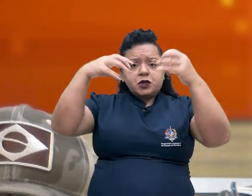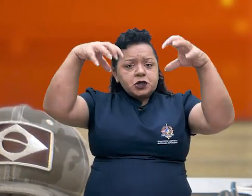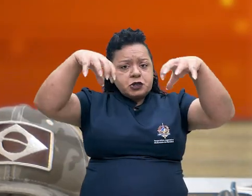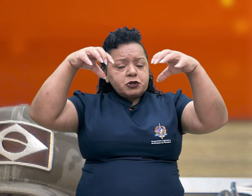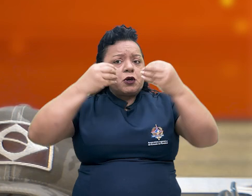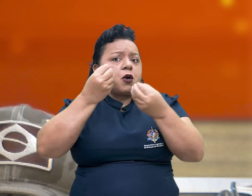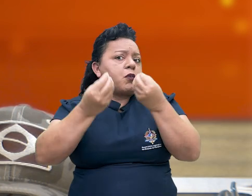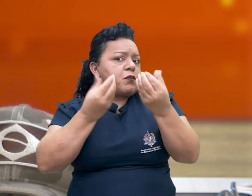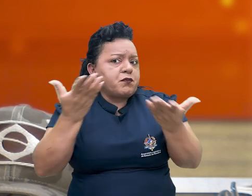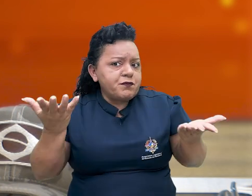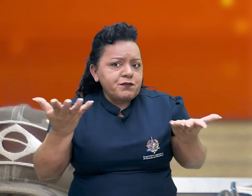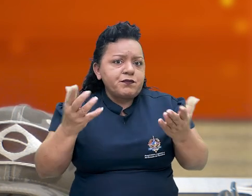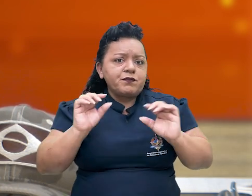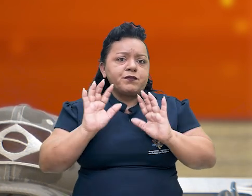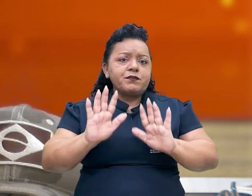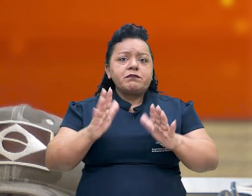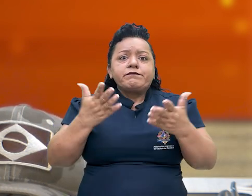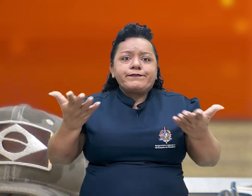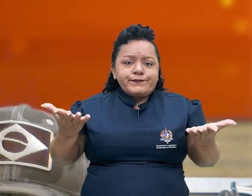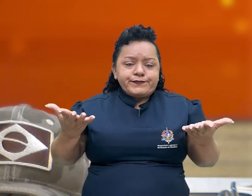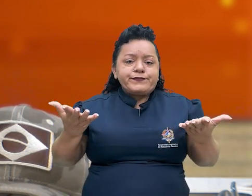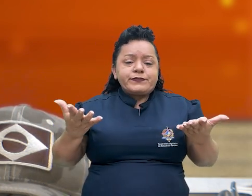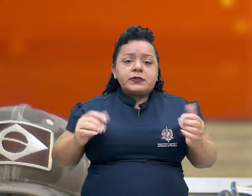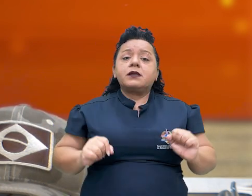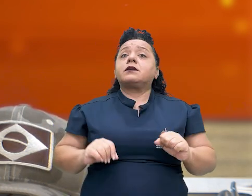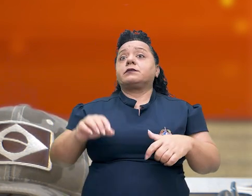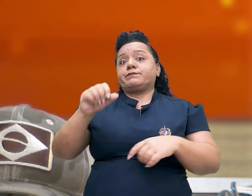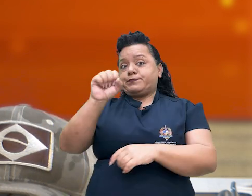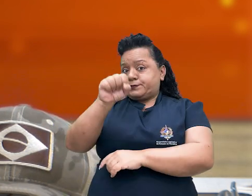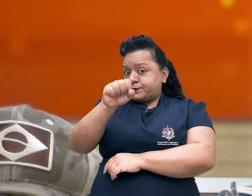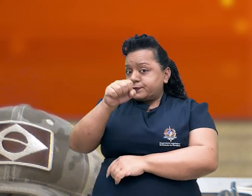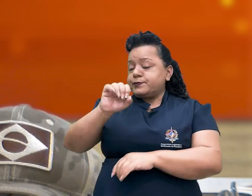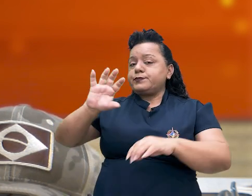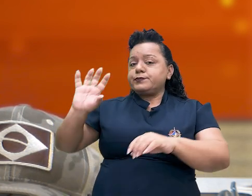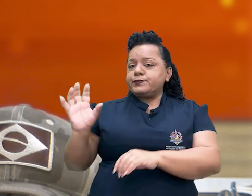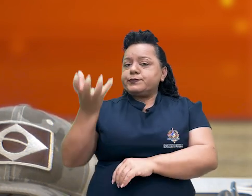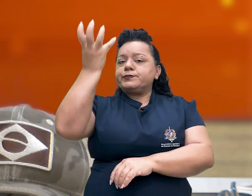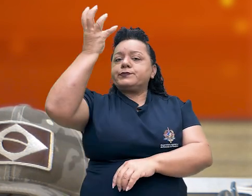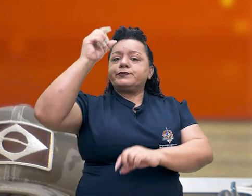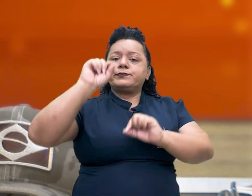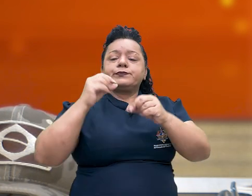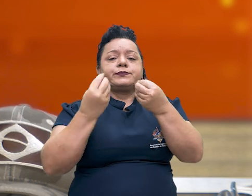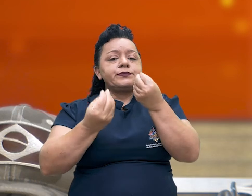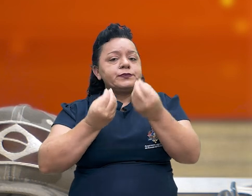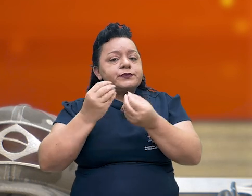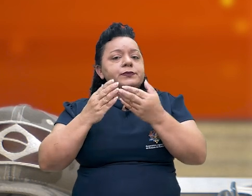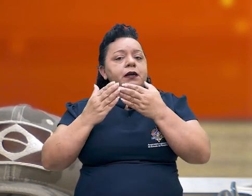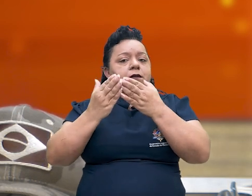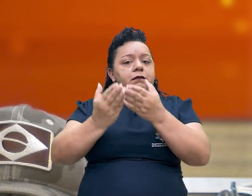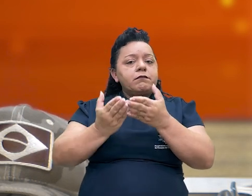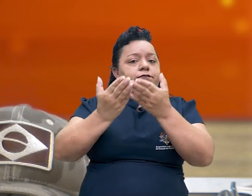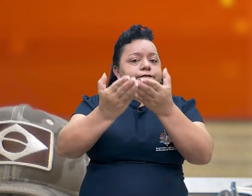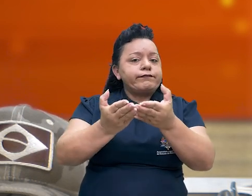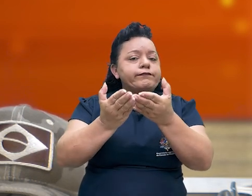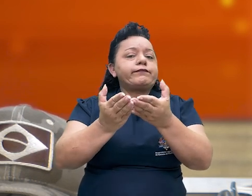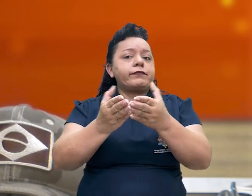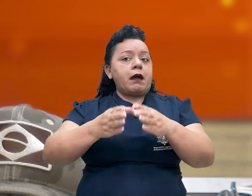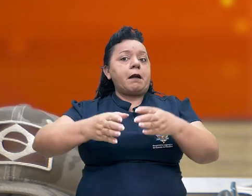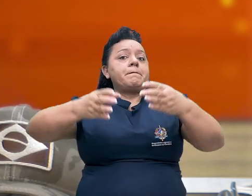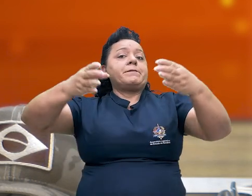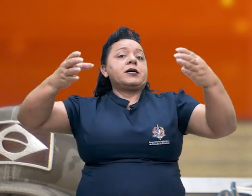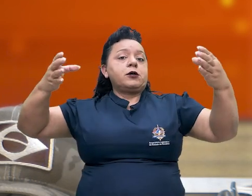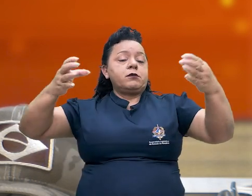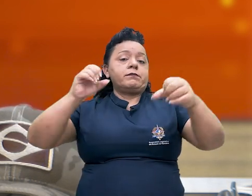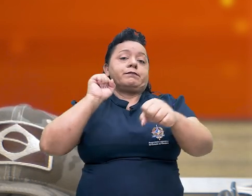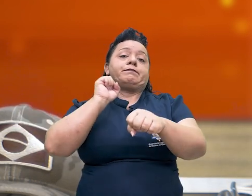vigente então é por isso que para não ter o impacto maior de esses embarcações maiores ser